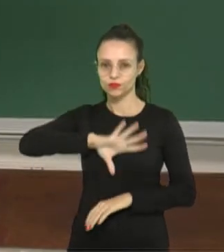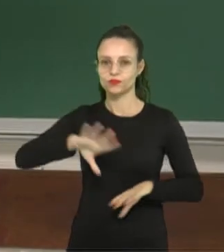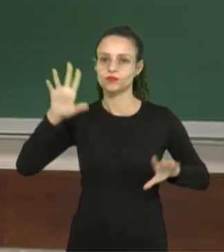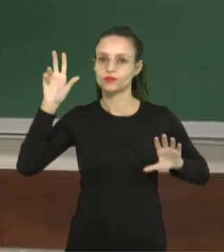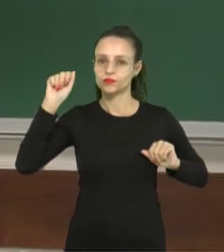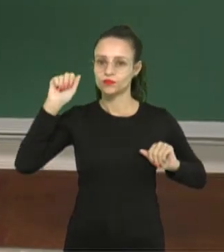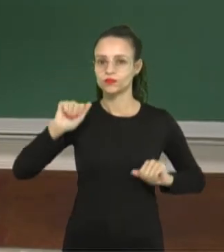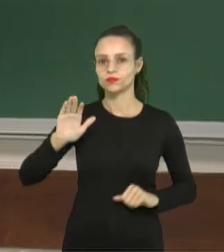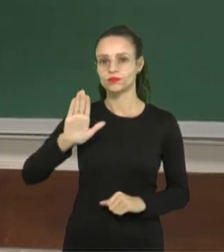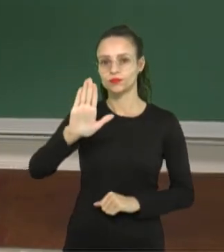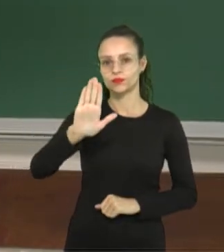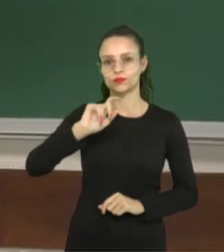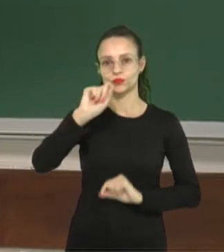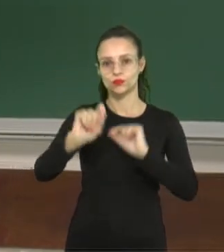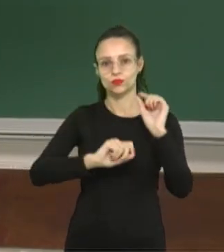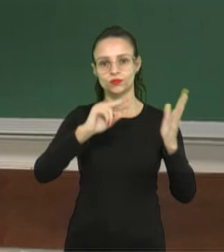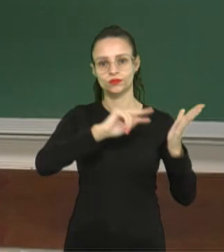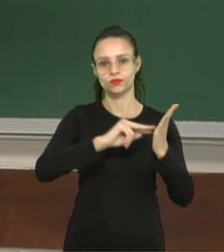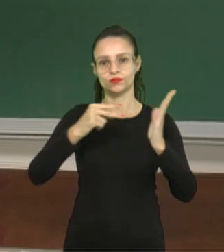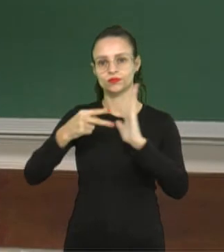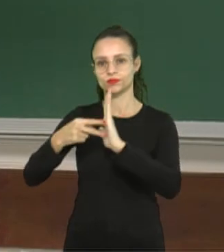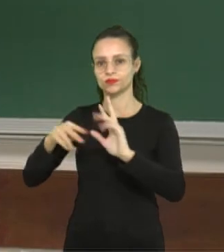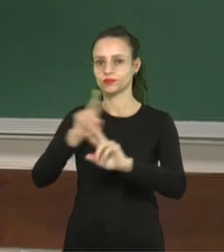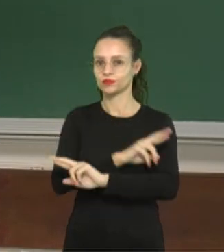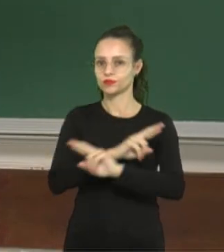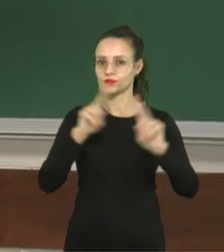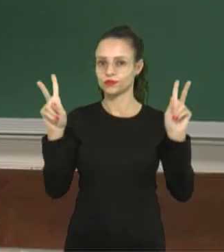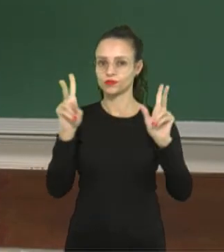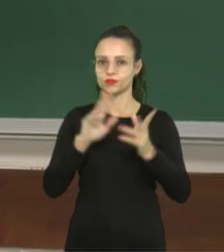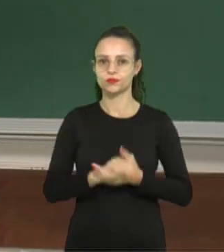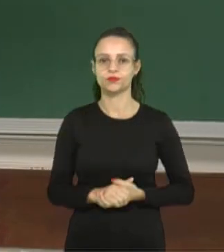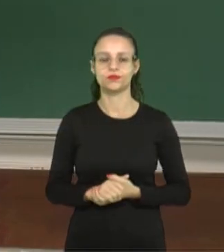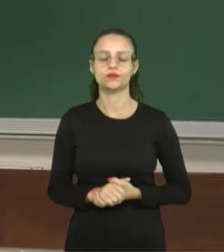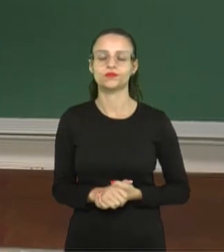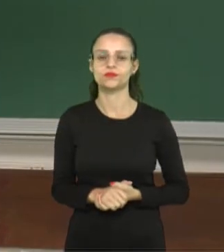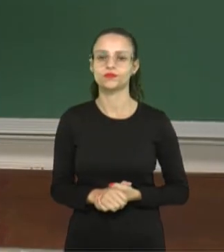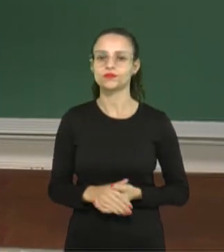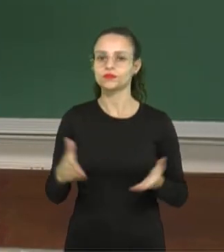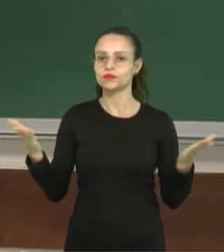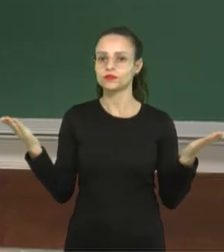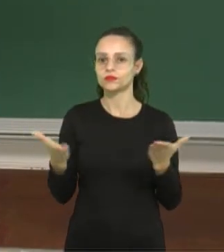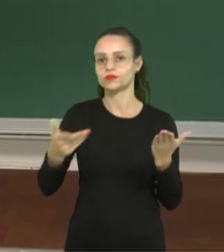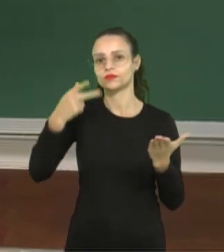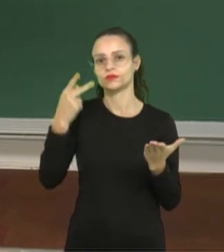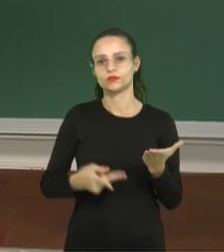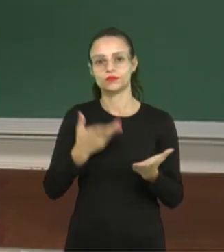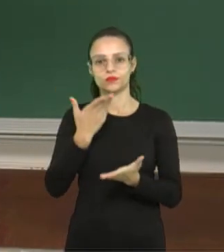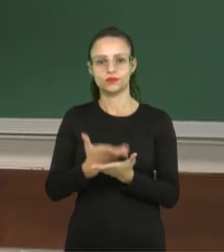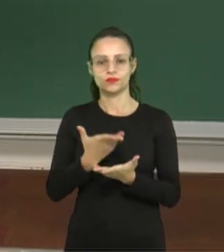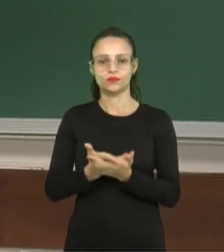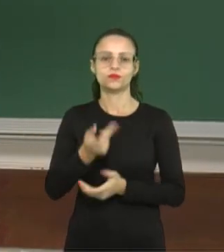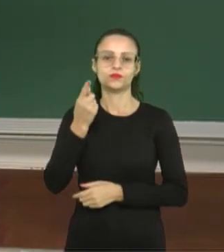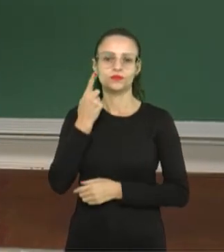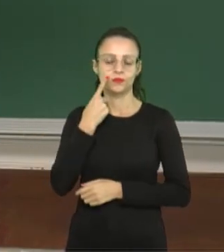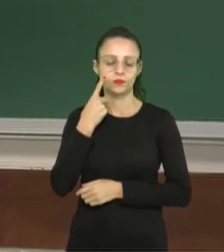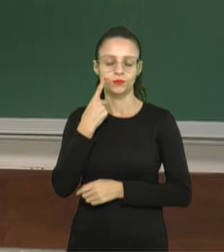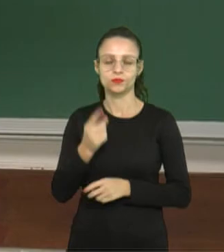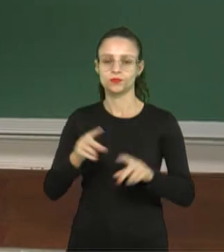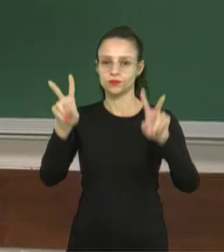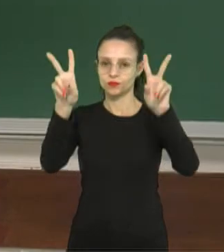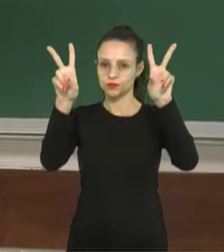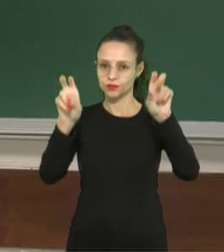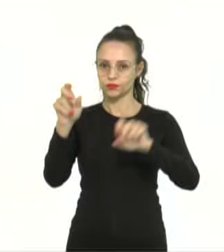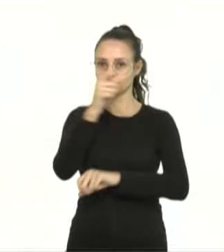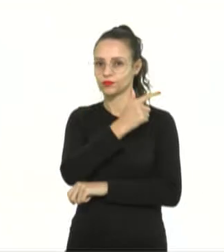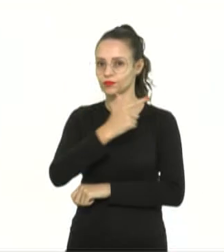espanhol, mas que tinham lá os seus significados bem diferentes. E na aula de hoje, vejam lá, hoje o tema é